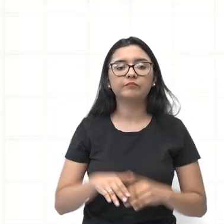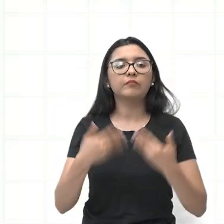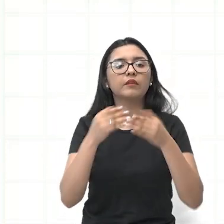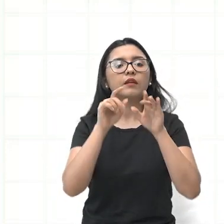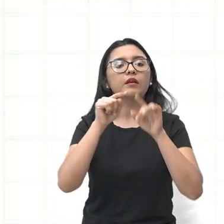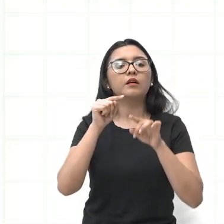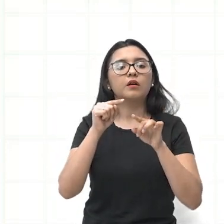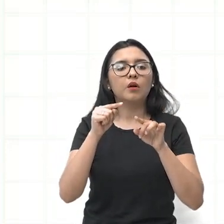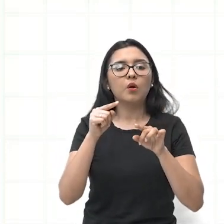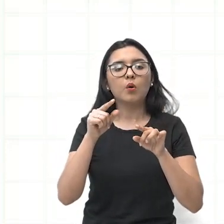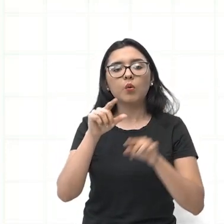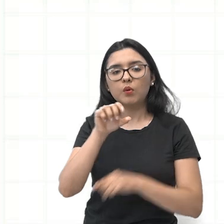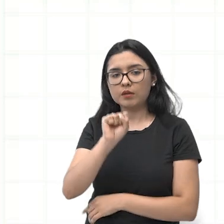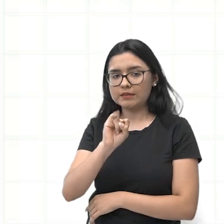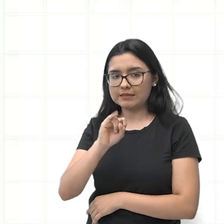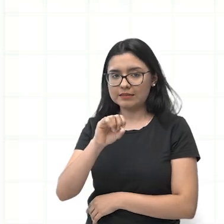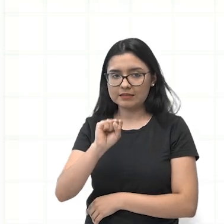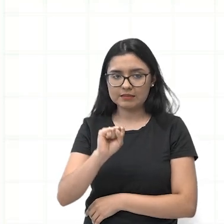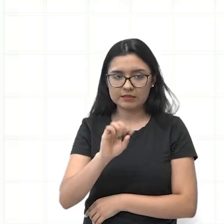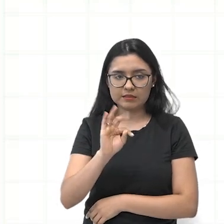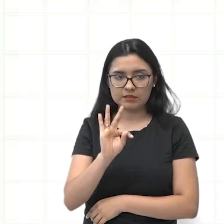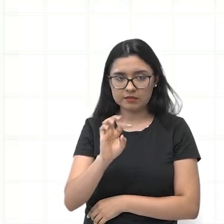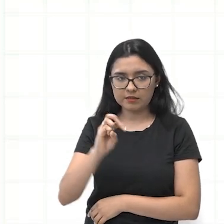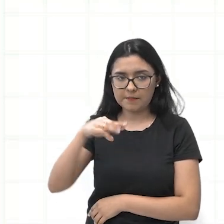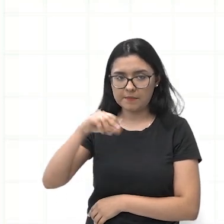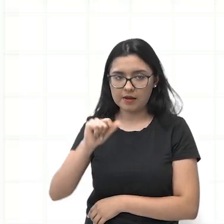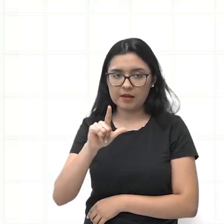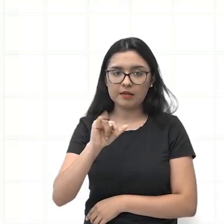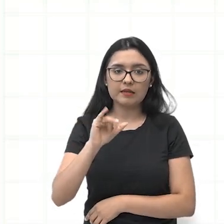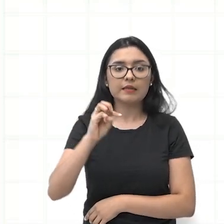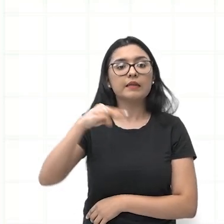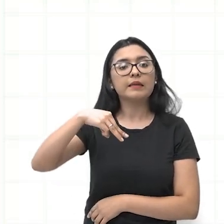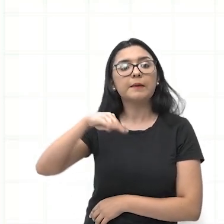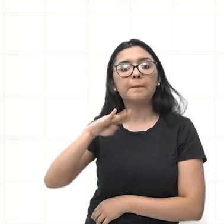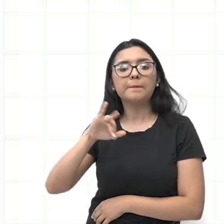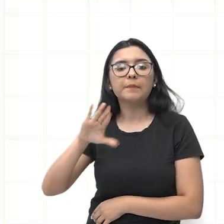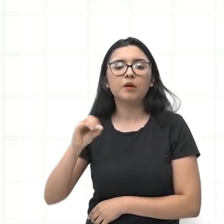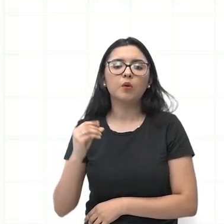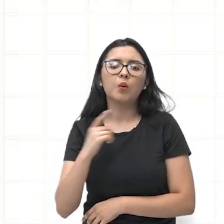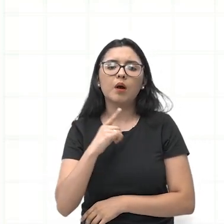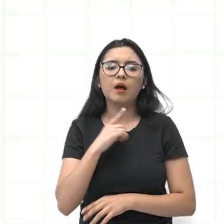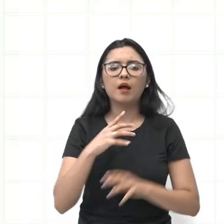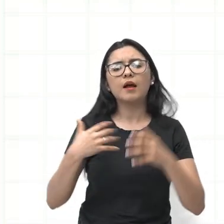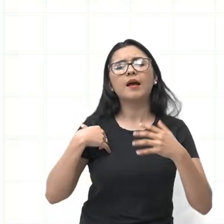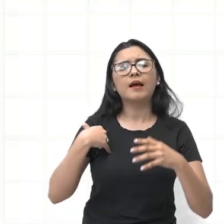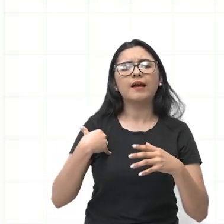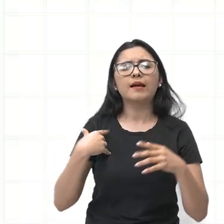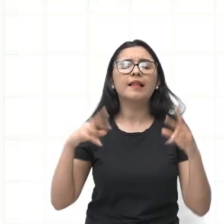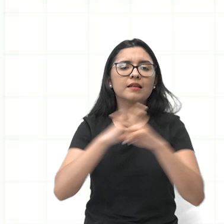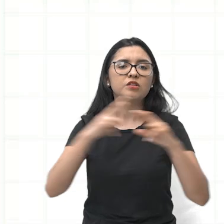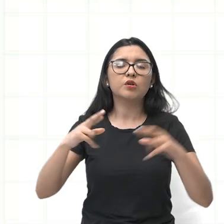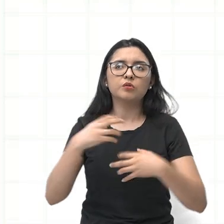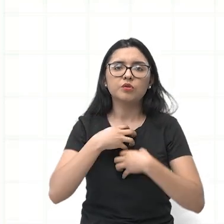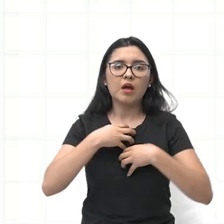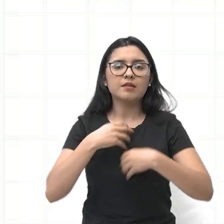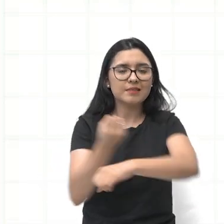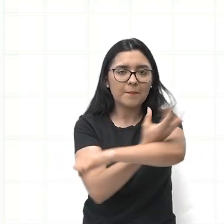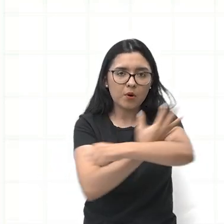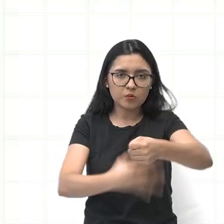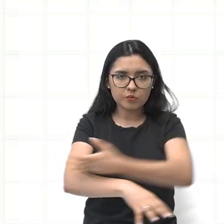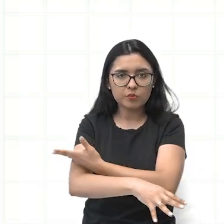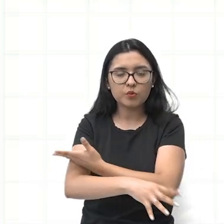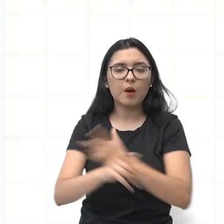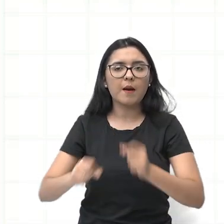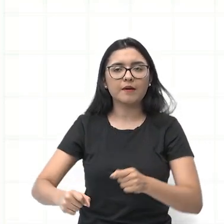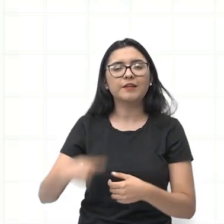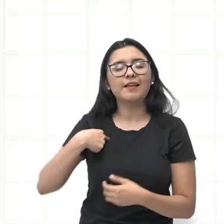Sistema límbico é o quê? É o sistema relacionado às nossas emoções, aqui a gente